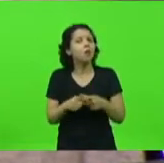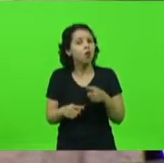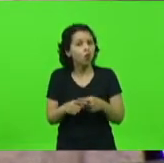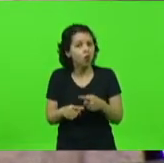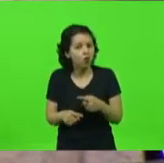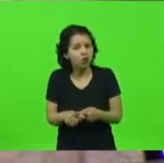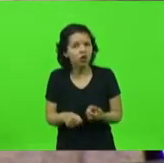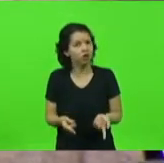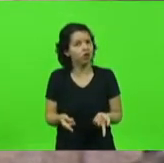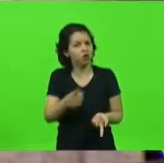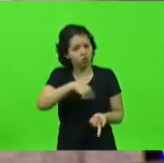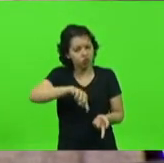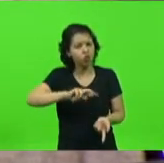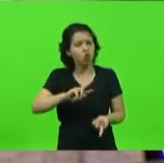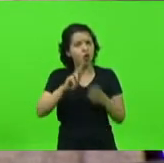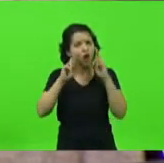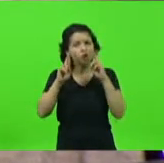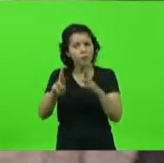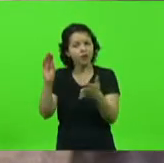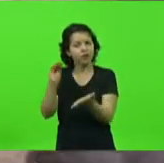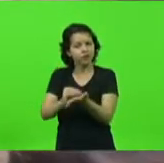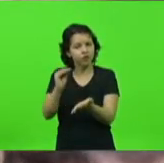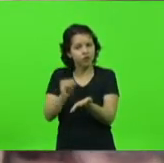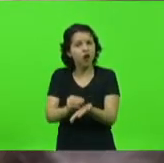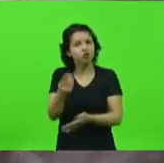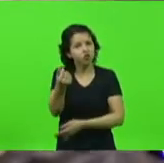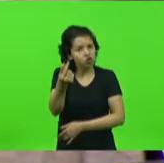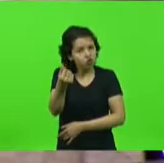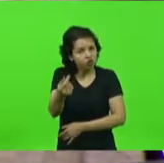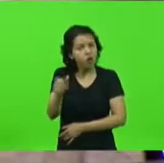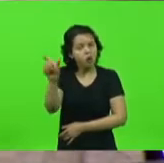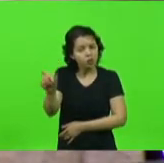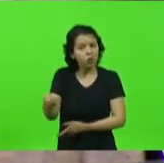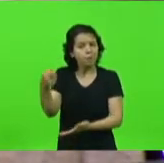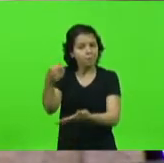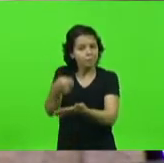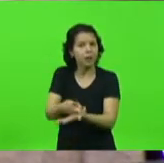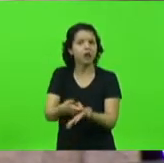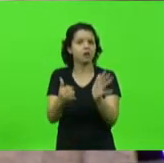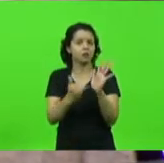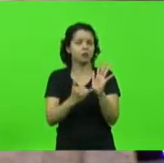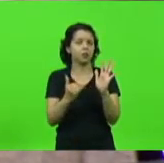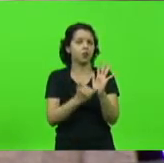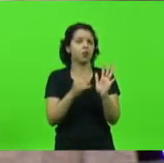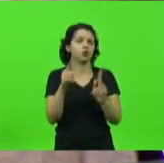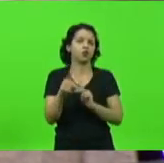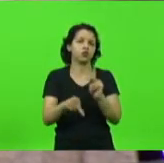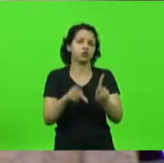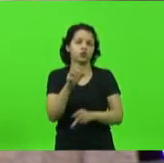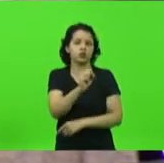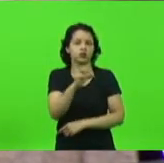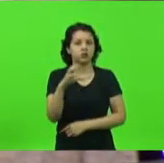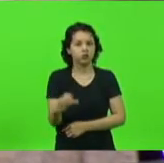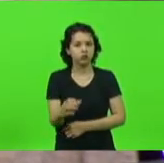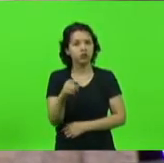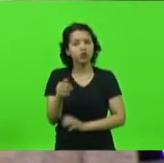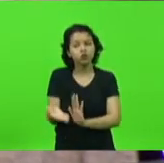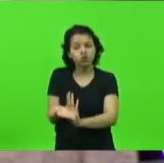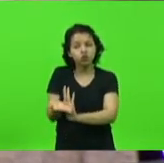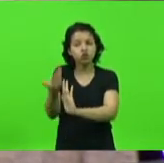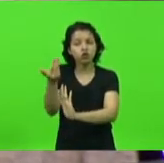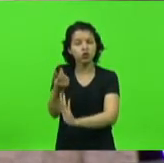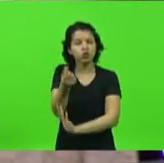estamos cometendo esse desrespeito com o dinheiro do pagador de impostos catarinense? Por que estamos tirando dinheiro da